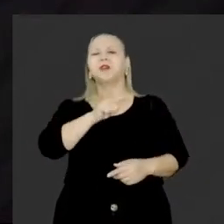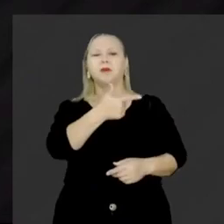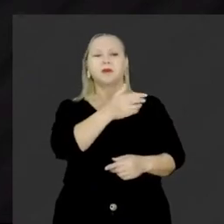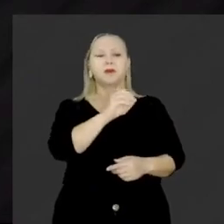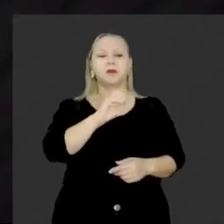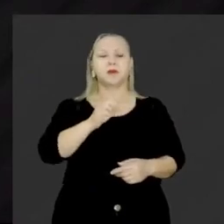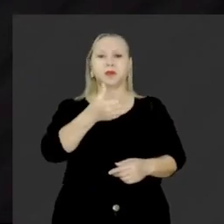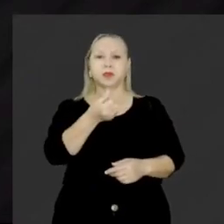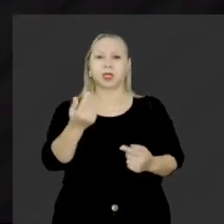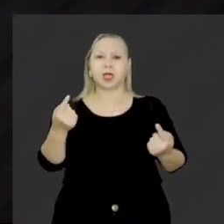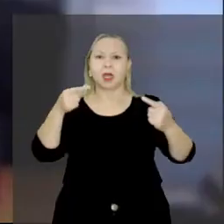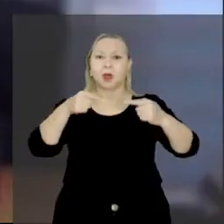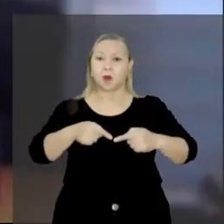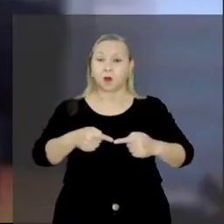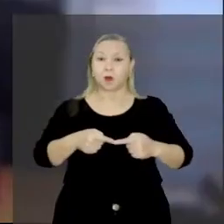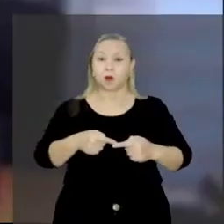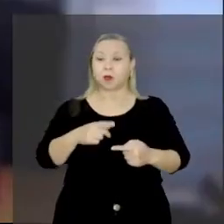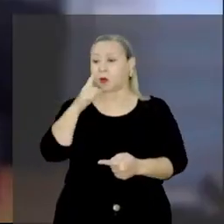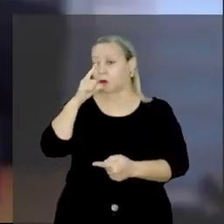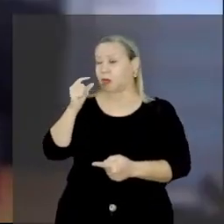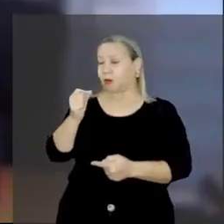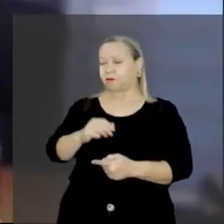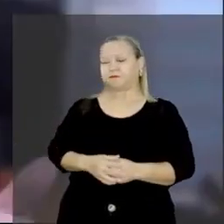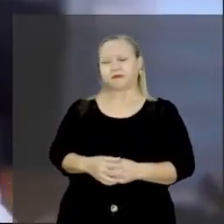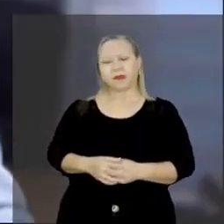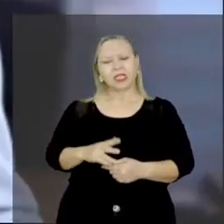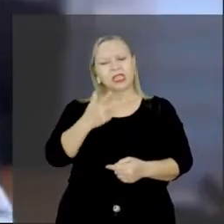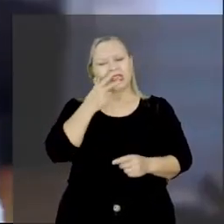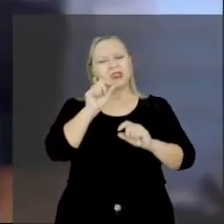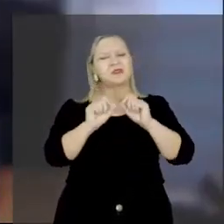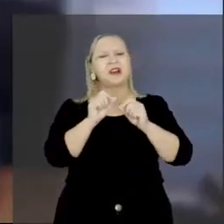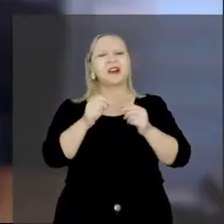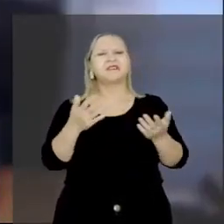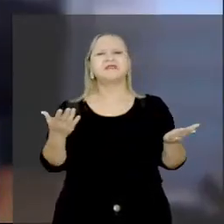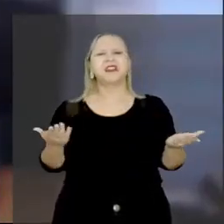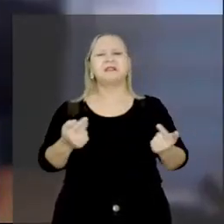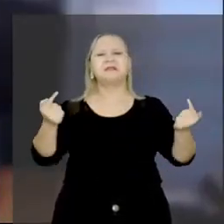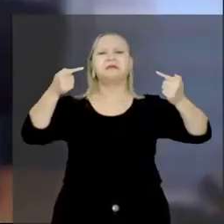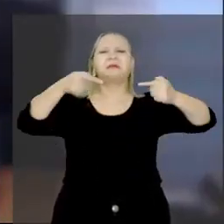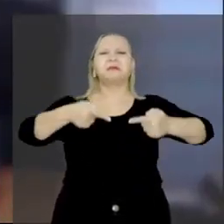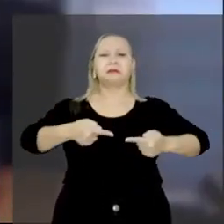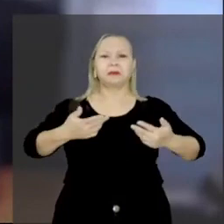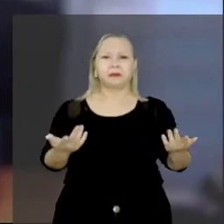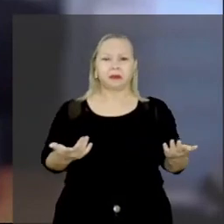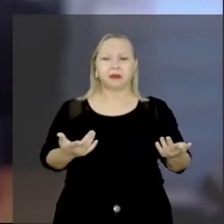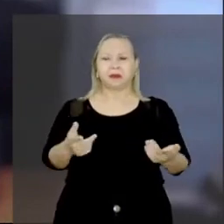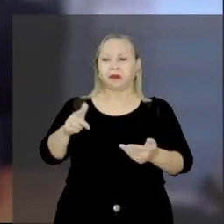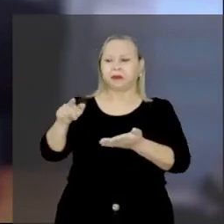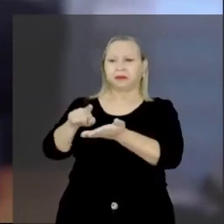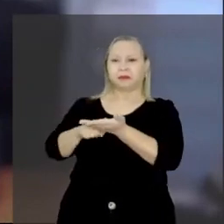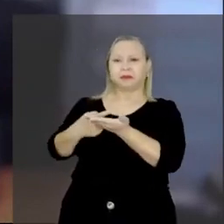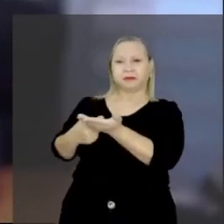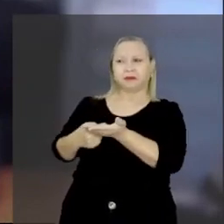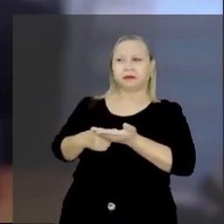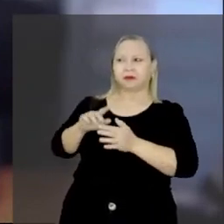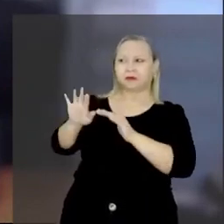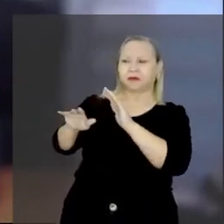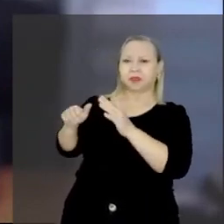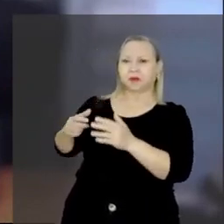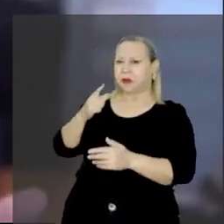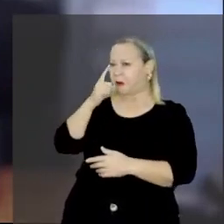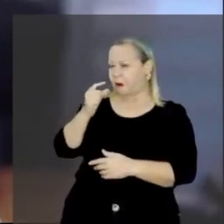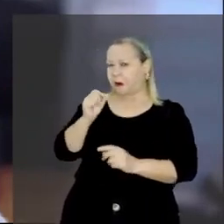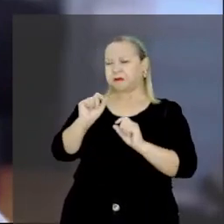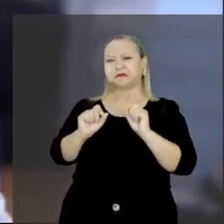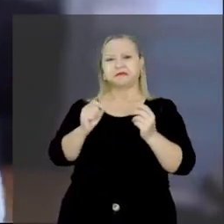Olha, se eu tive uma divergência com o Alckmin, tá, porque ele foi candidato contra mim, eu tinha divergência com o meu irmão Frechico, daí ele